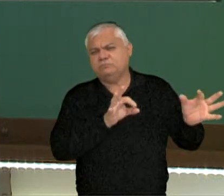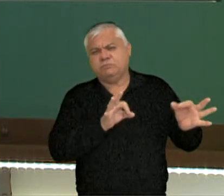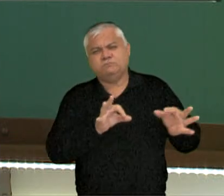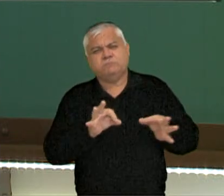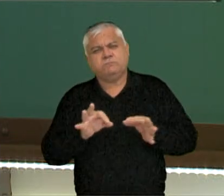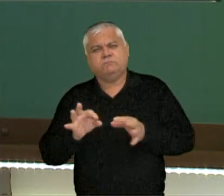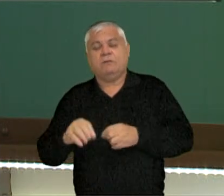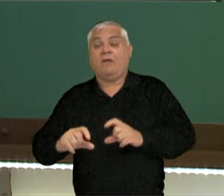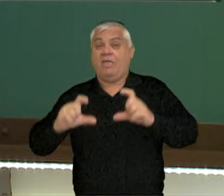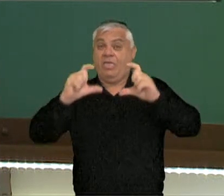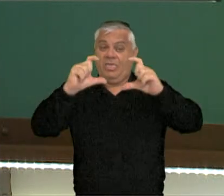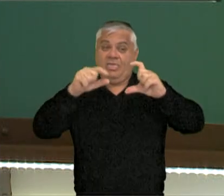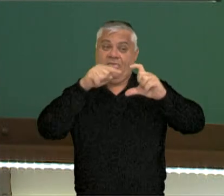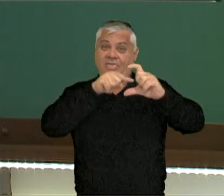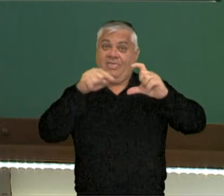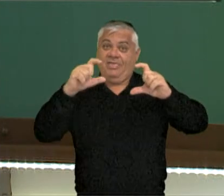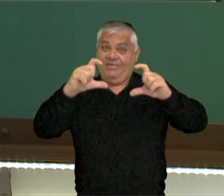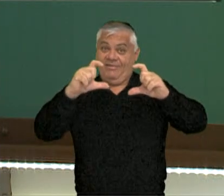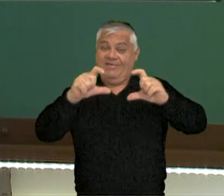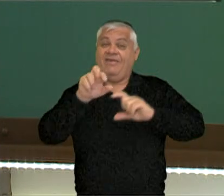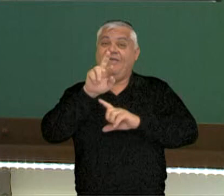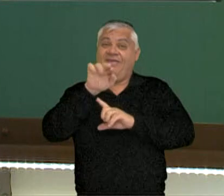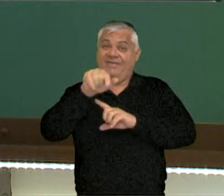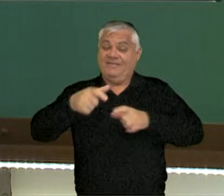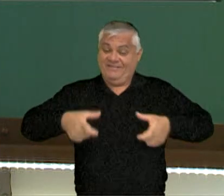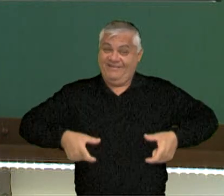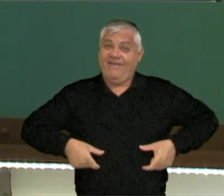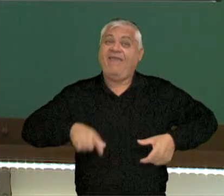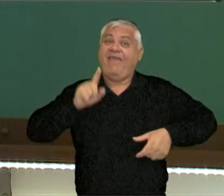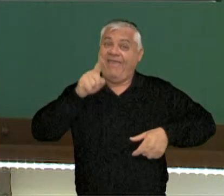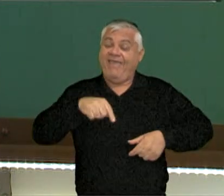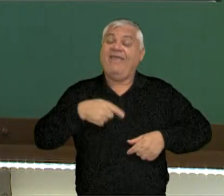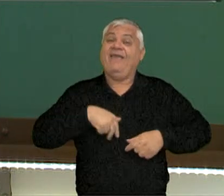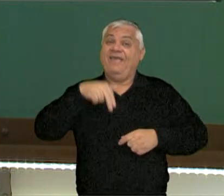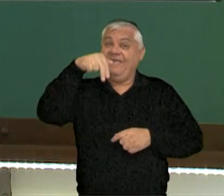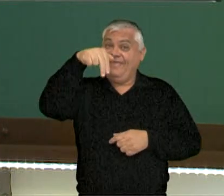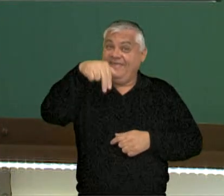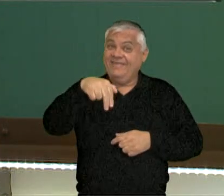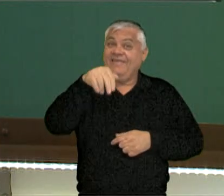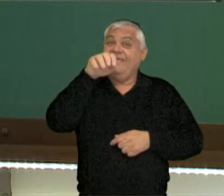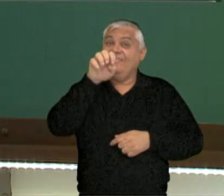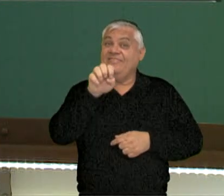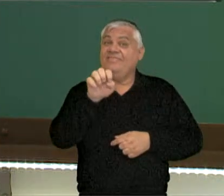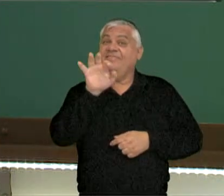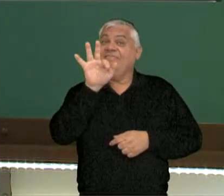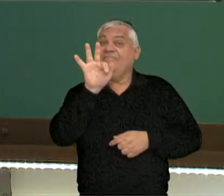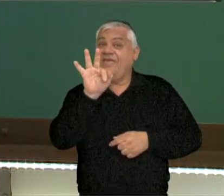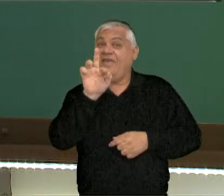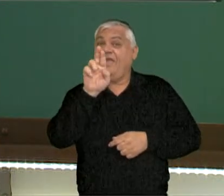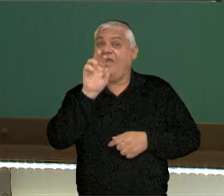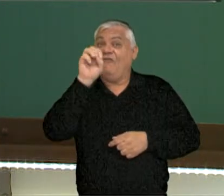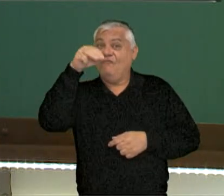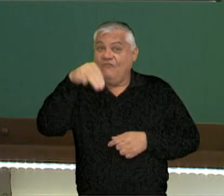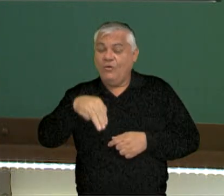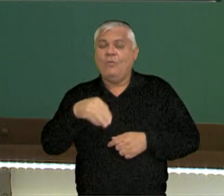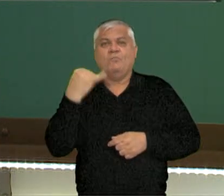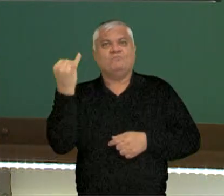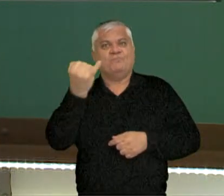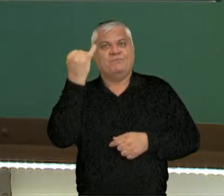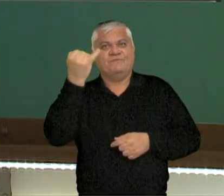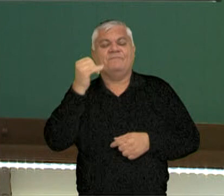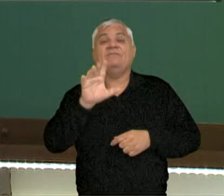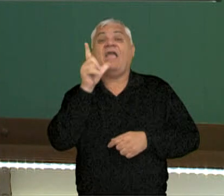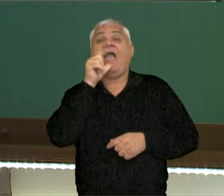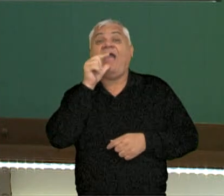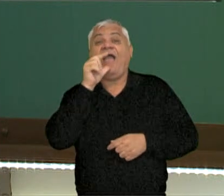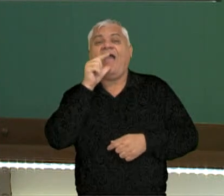os rins, mais especificamente falando os néfrons que estão dentro dos rins. E aí, água, que